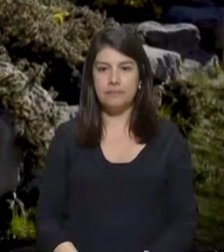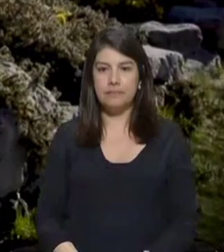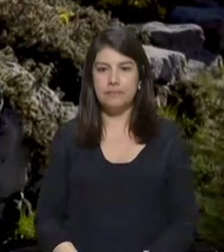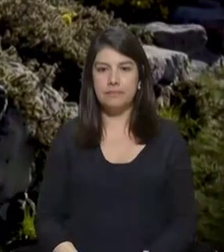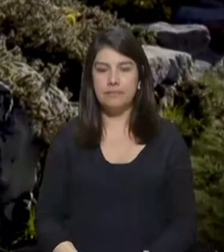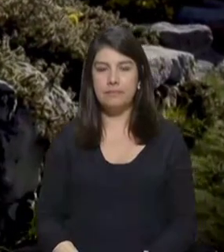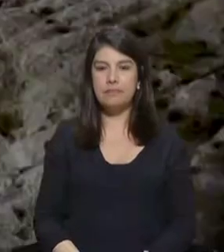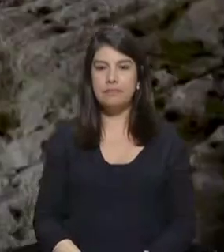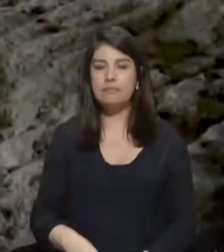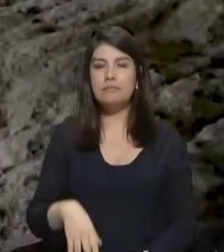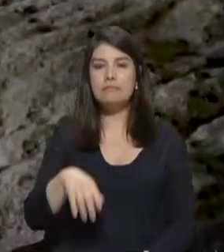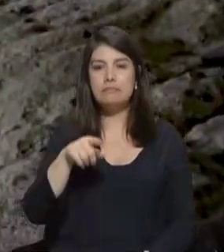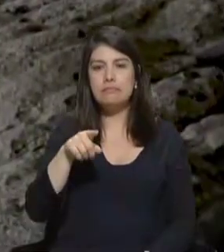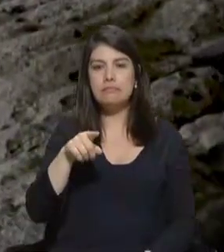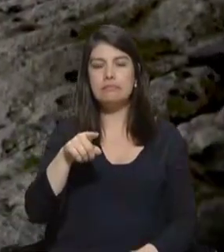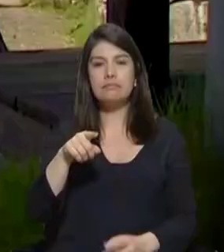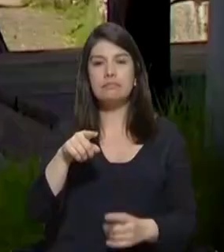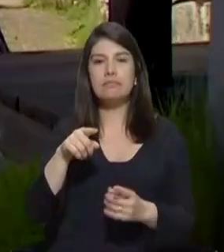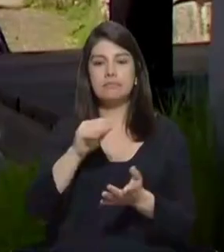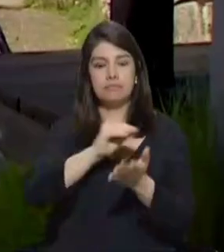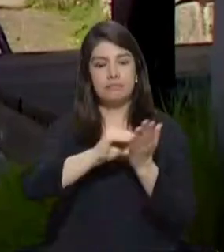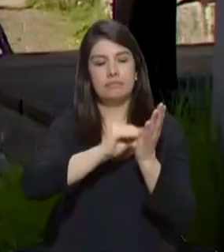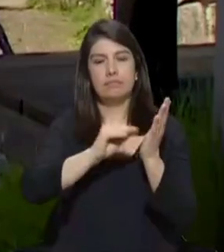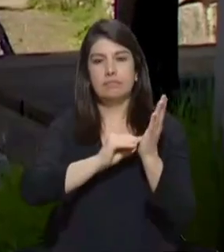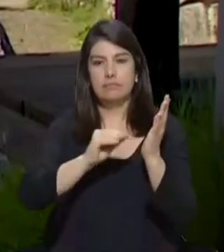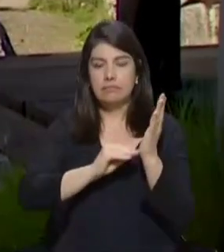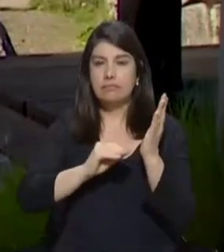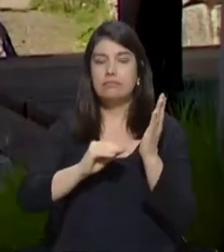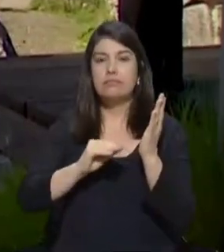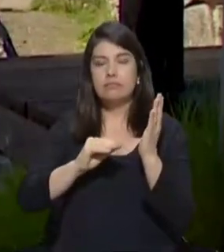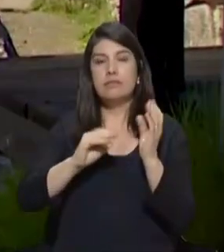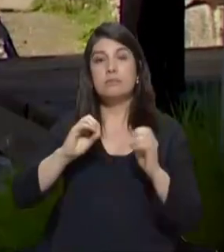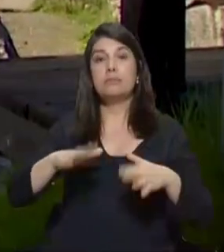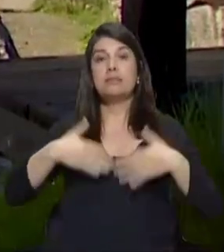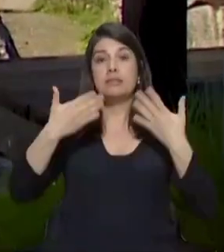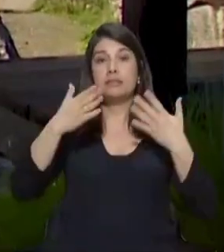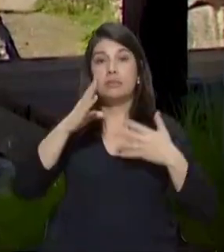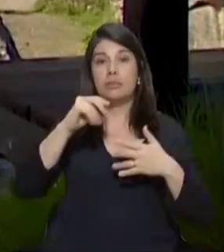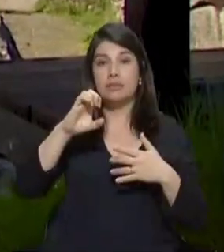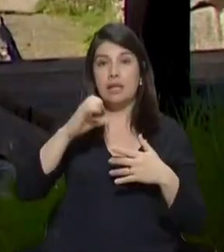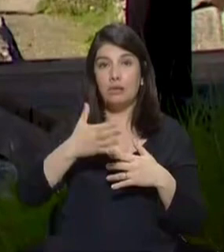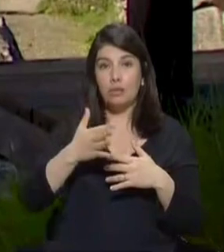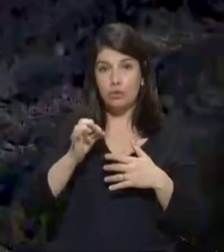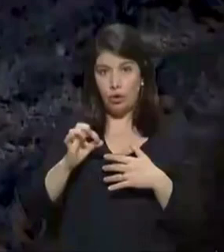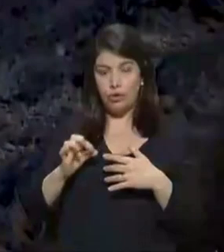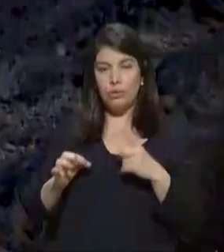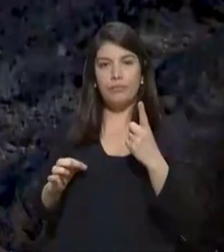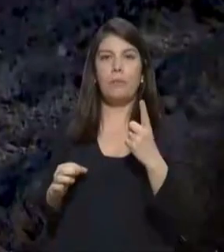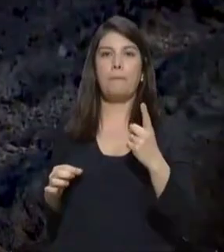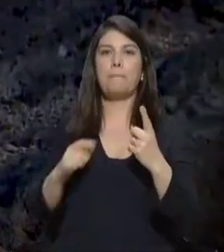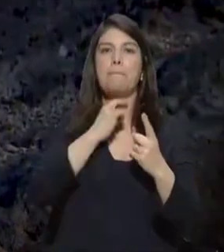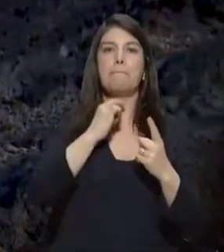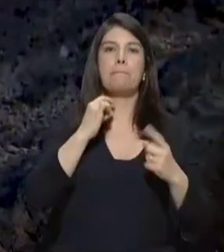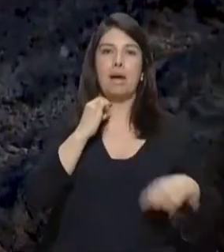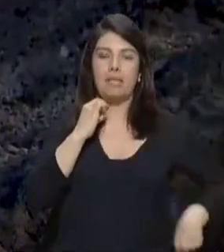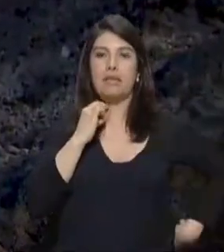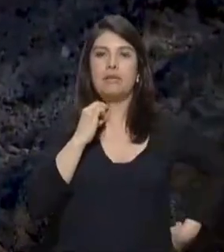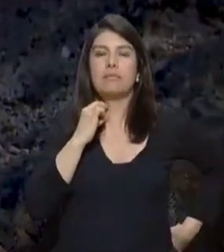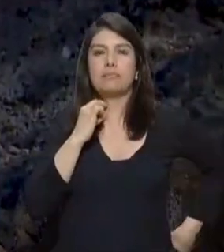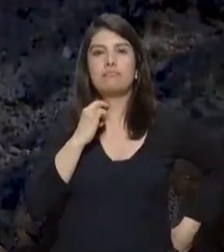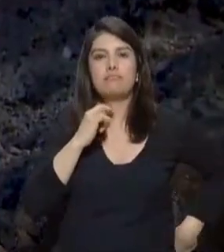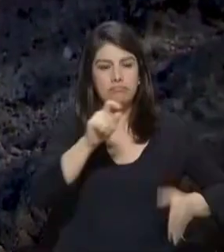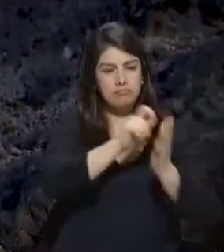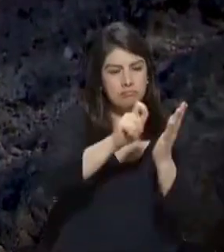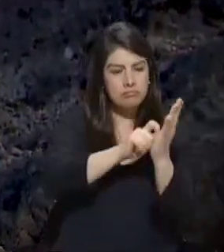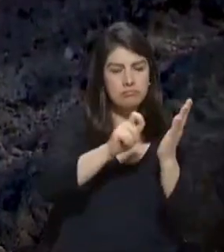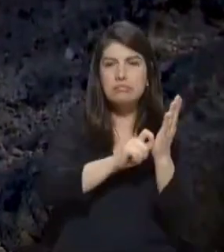Este é um fenómeno que a primeira referência escrita que existe é de início do século XVIII, em que um padre faz a descrição do que é que as pessoas diziam daqui, que